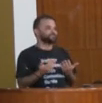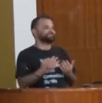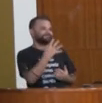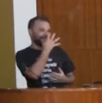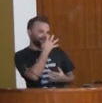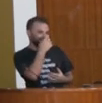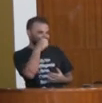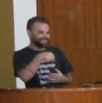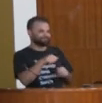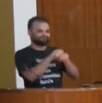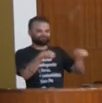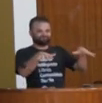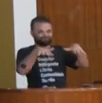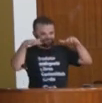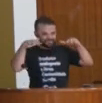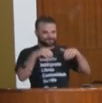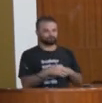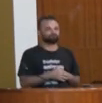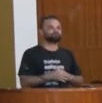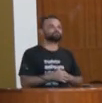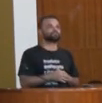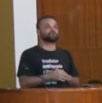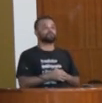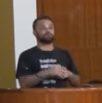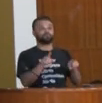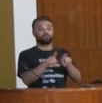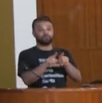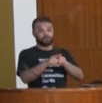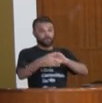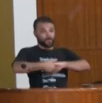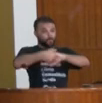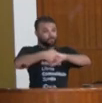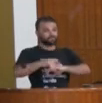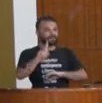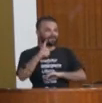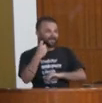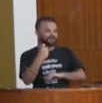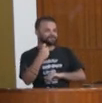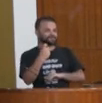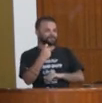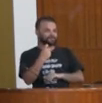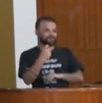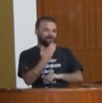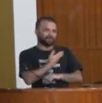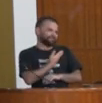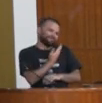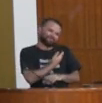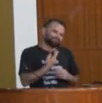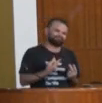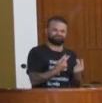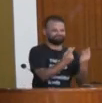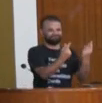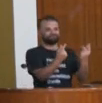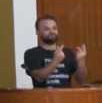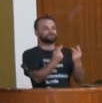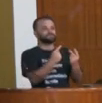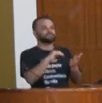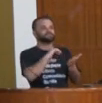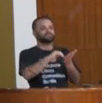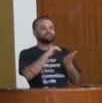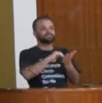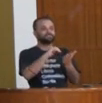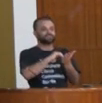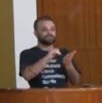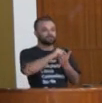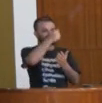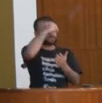pública. Cumprimentar também meus companheiros, ex-companheiros e eternos companheiros da Secretaria Municipal de